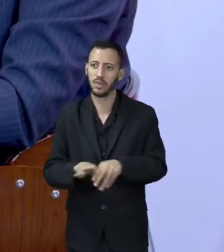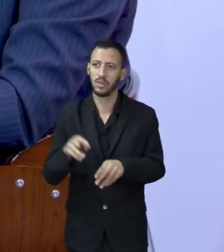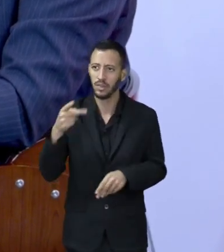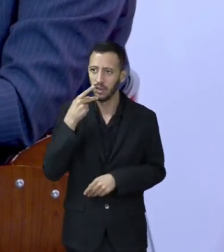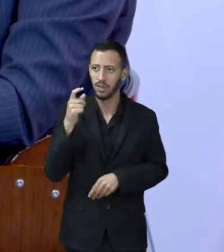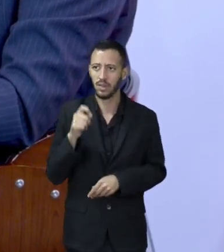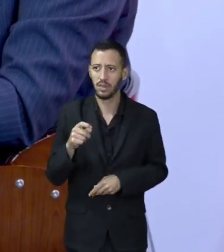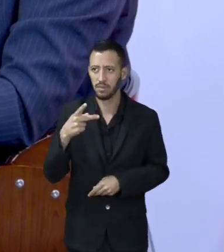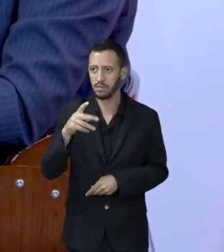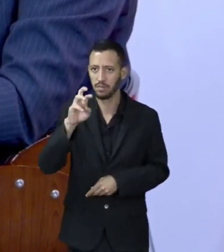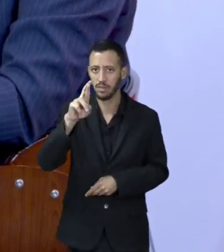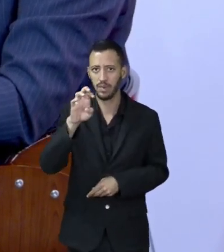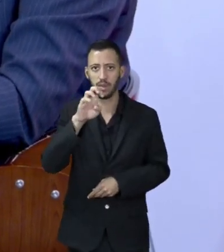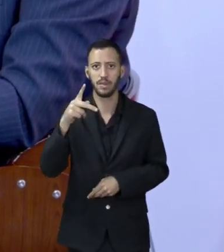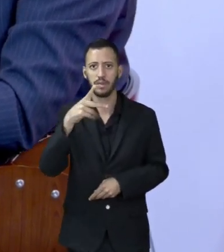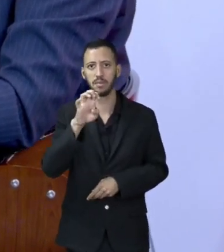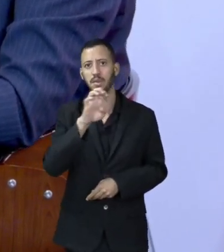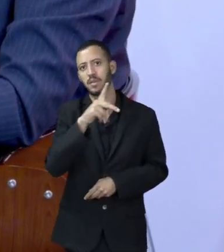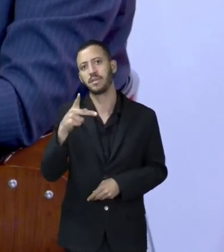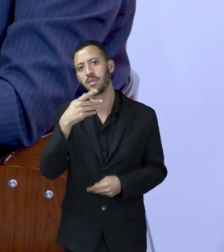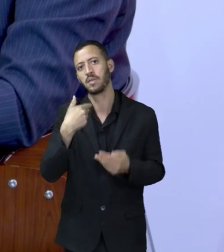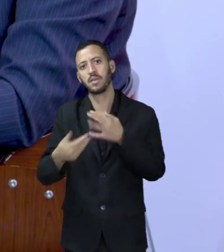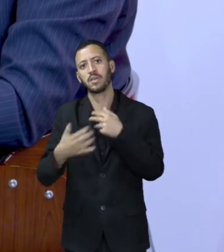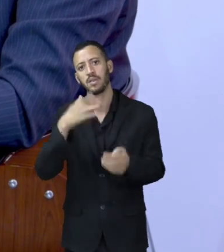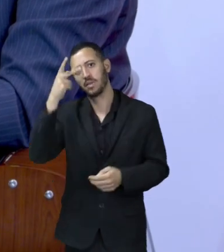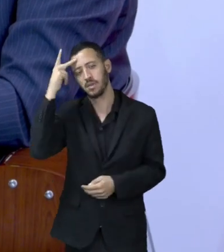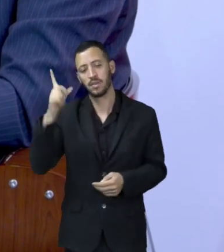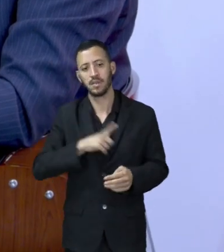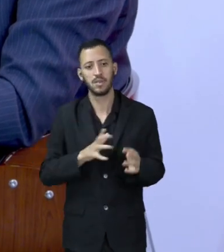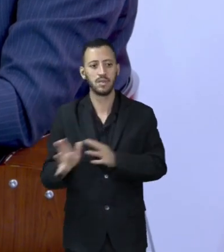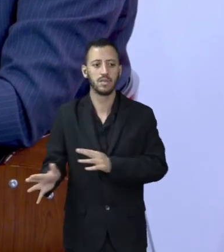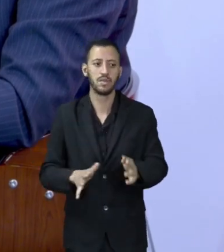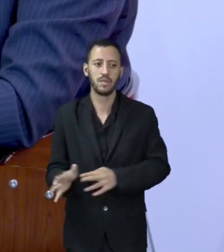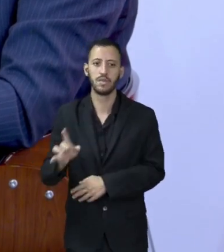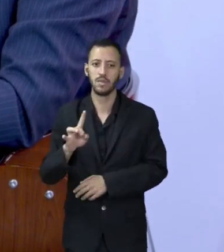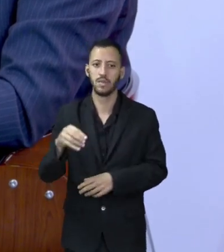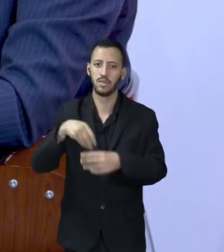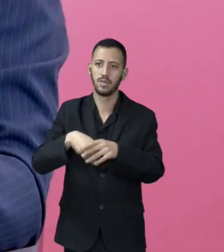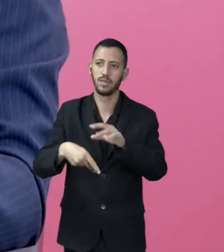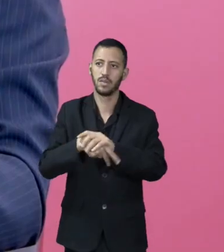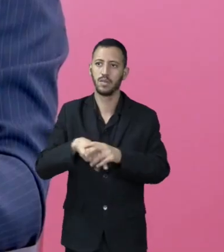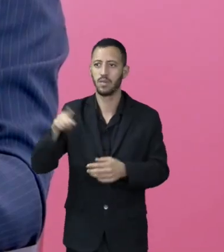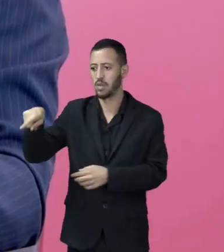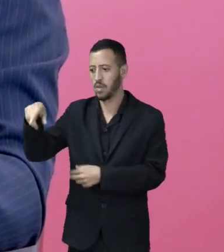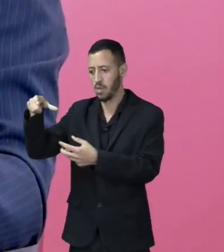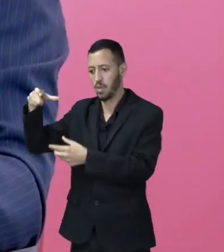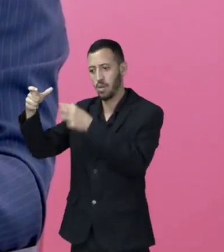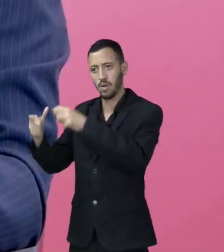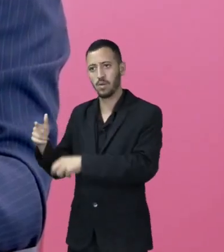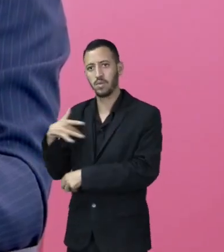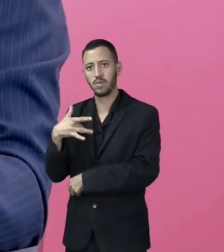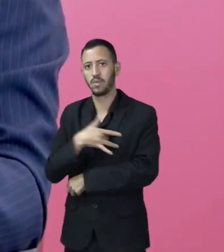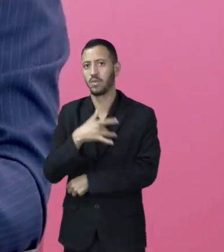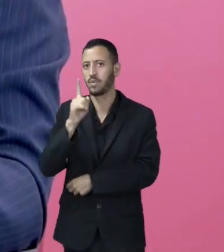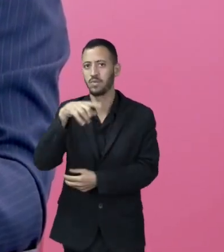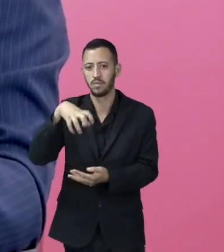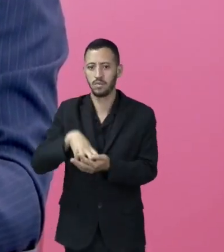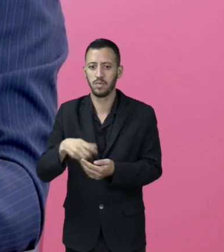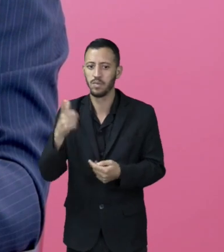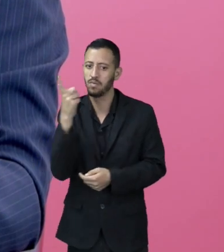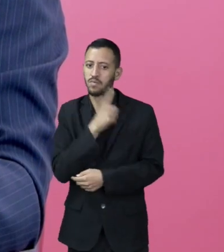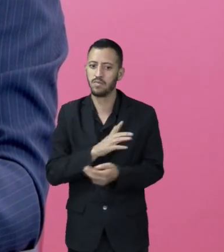fala de PrEP, de PEP, qualquer pessoa pode ter acesso, né, só ir num posto de saúde, né, no centro de saúde